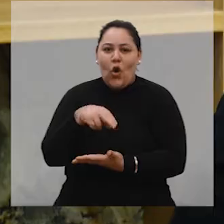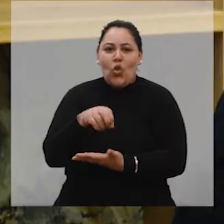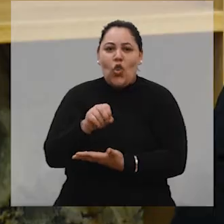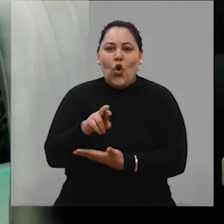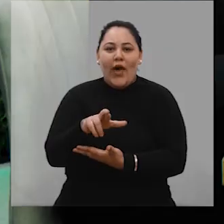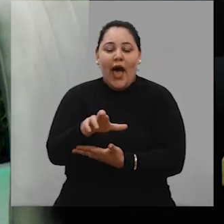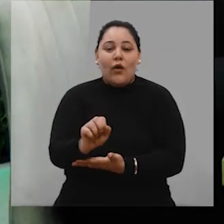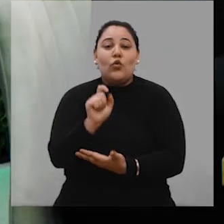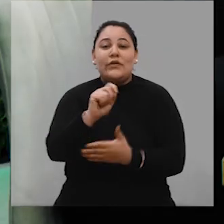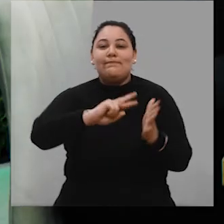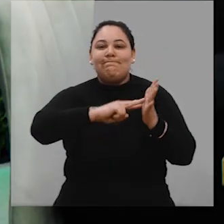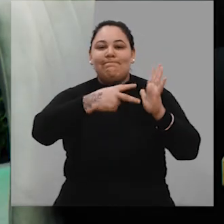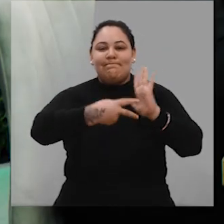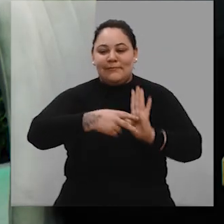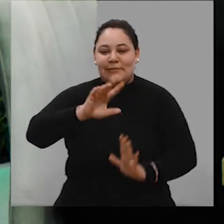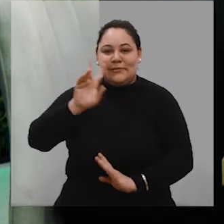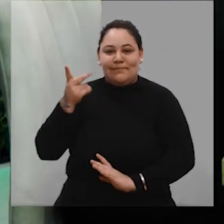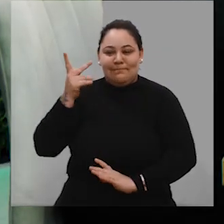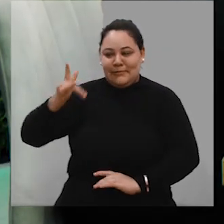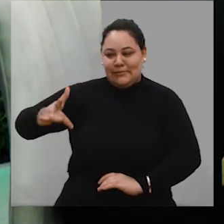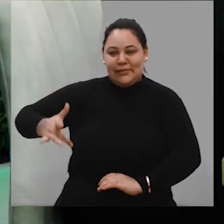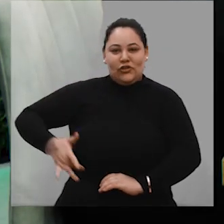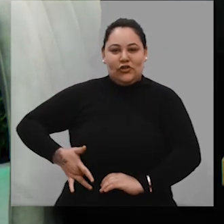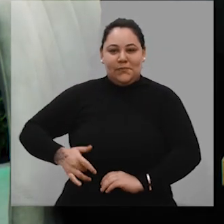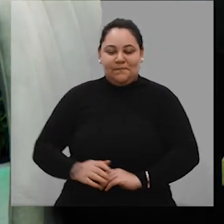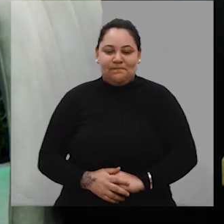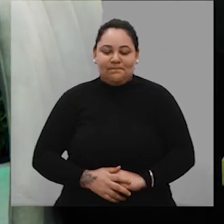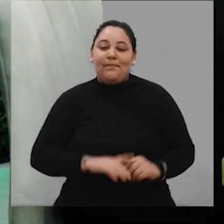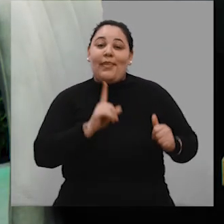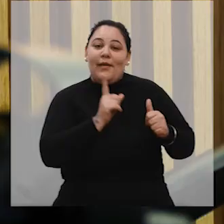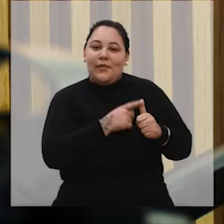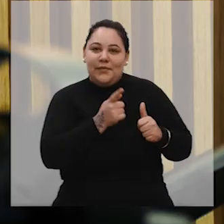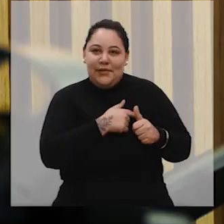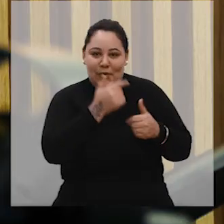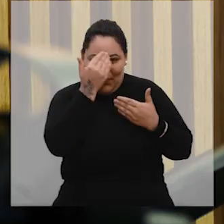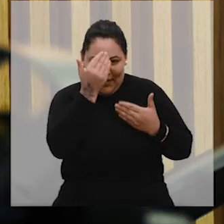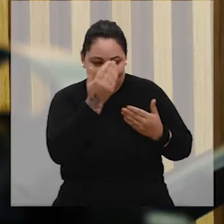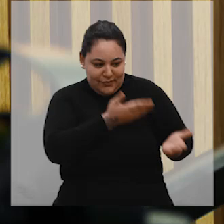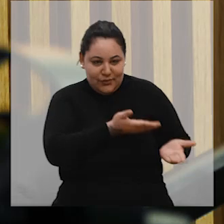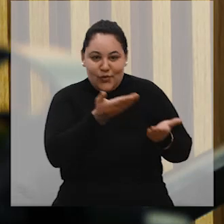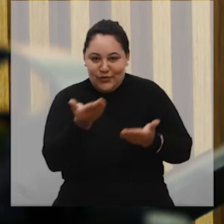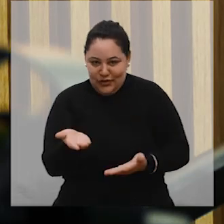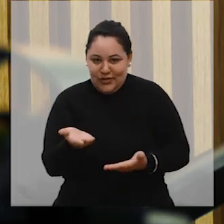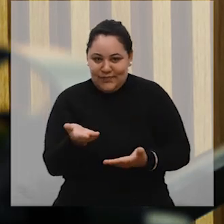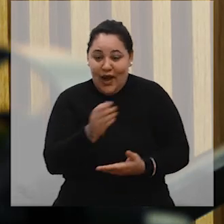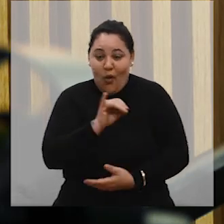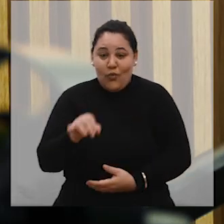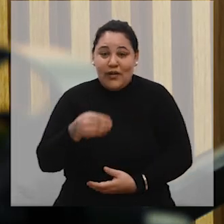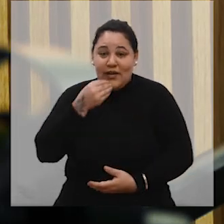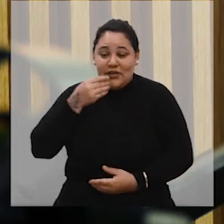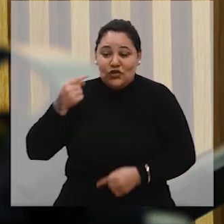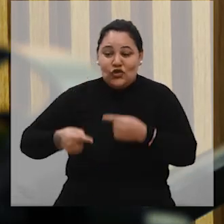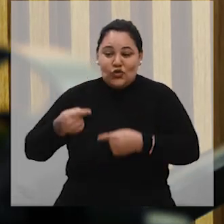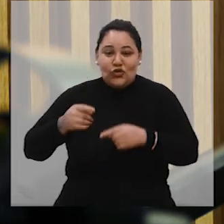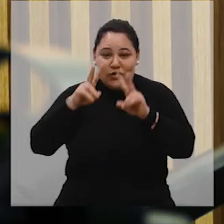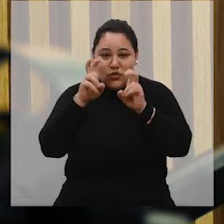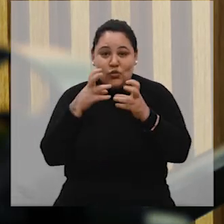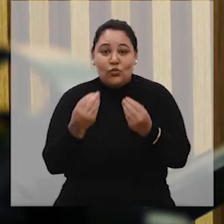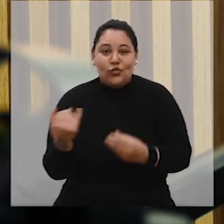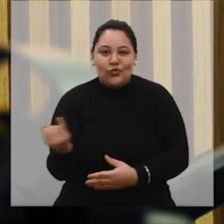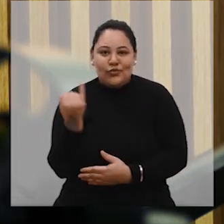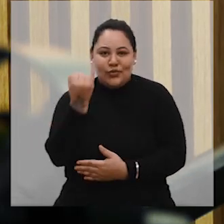hepatite? Bom, primeiramente, obrigada pelo convite, pela oportunidade da gente debater esse assunto, né, que é de extrema